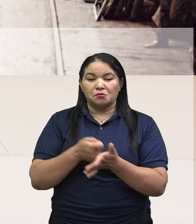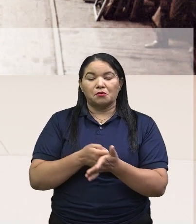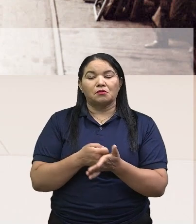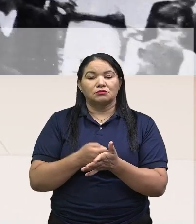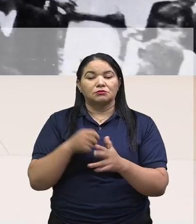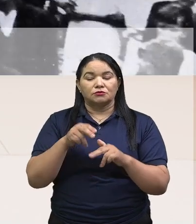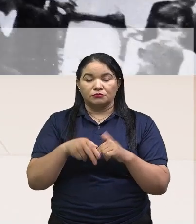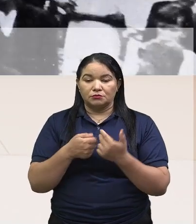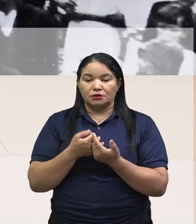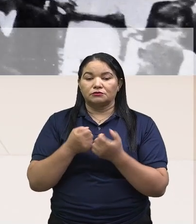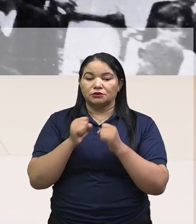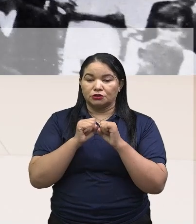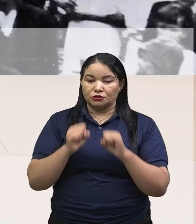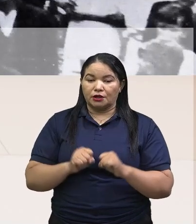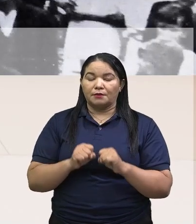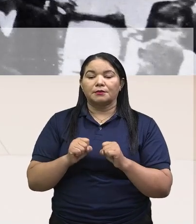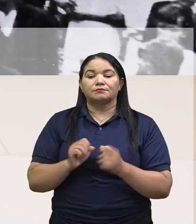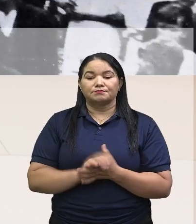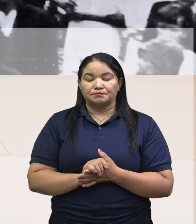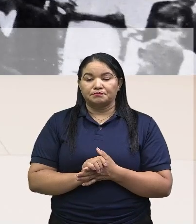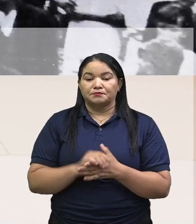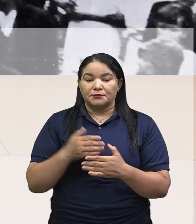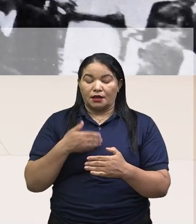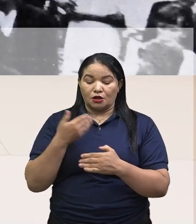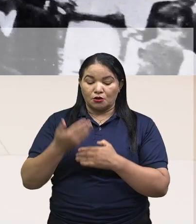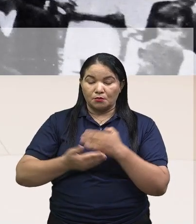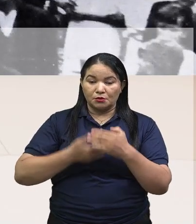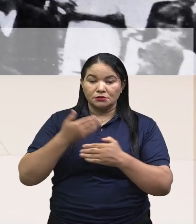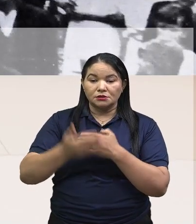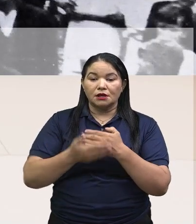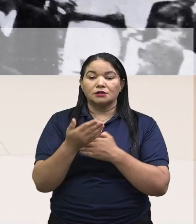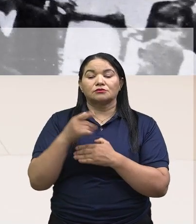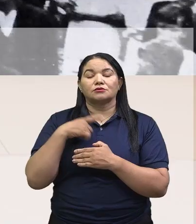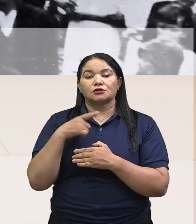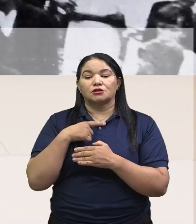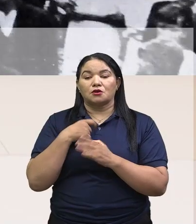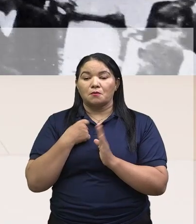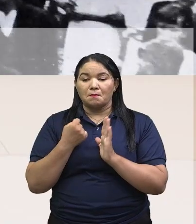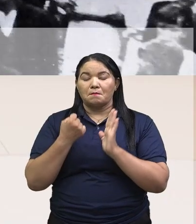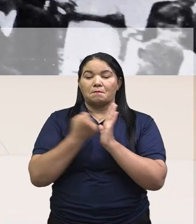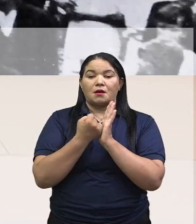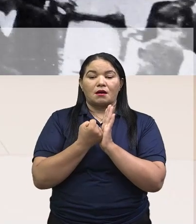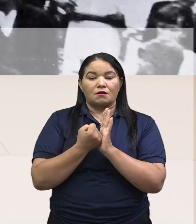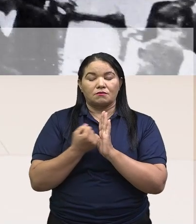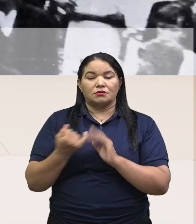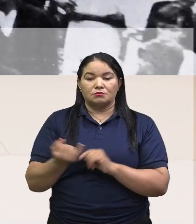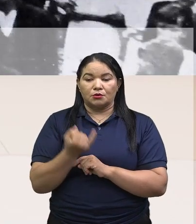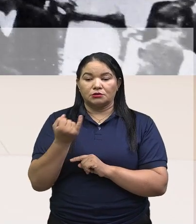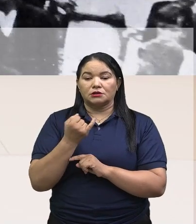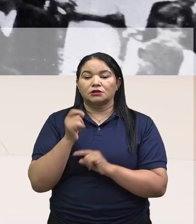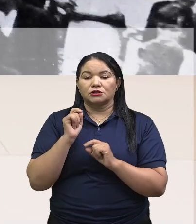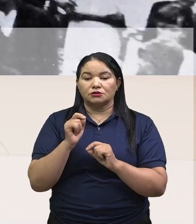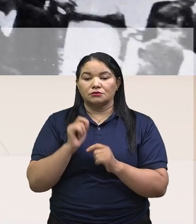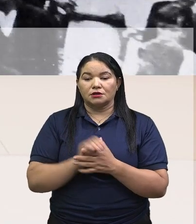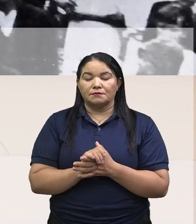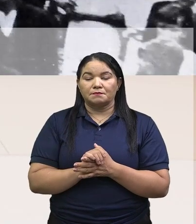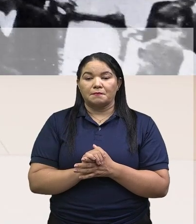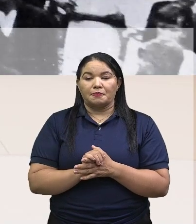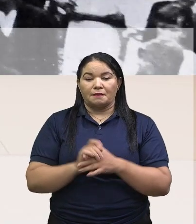sistema. E dentro desse processo você tem um marco muito importante, que é a greve